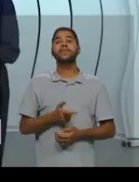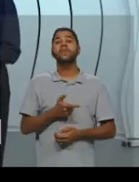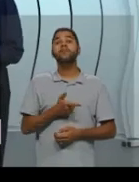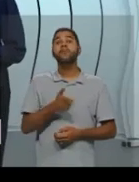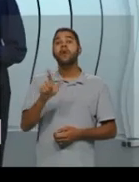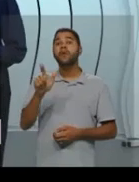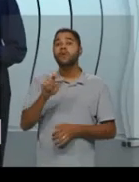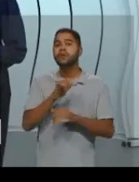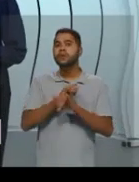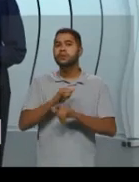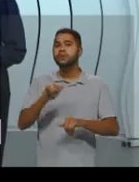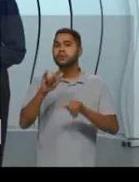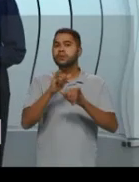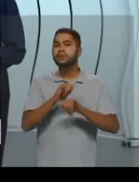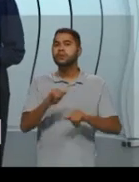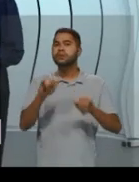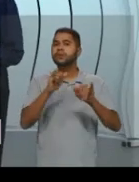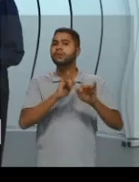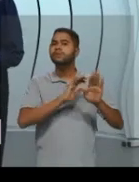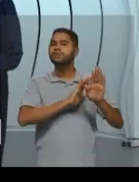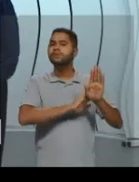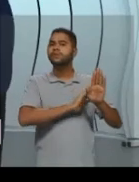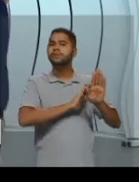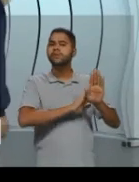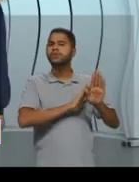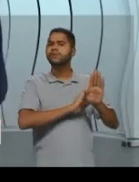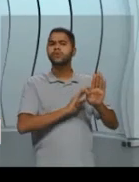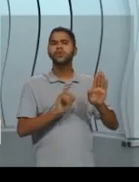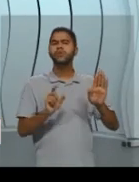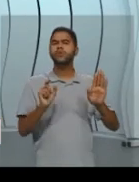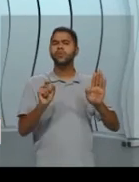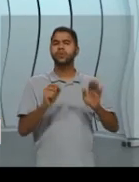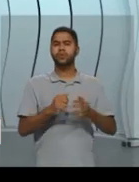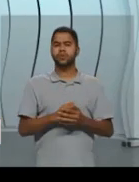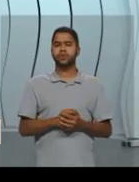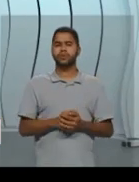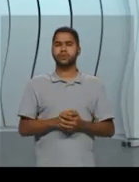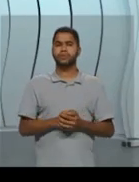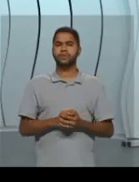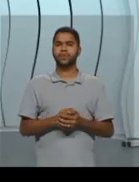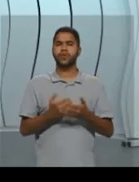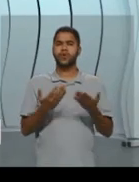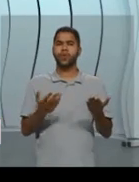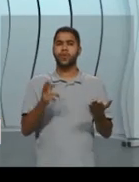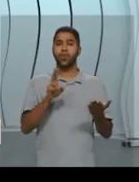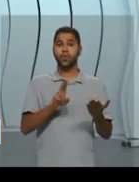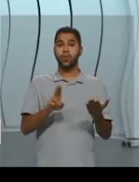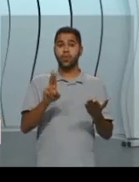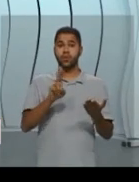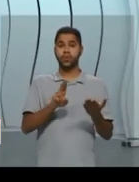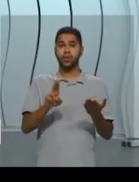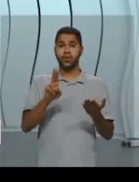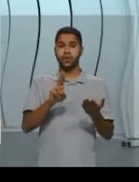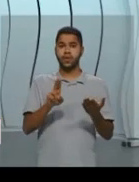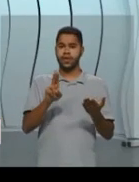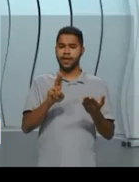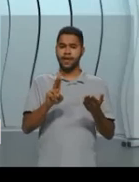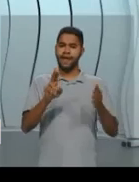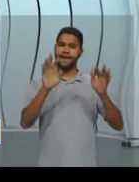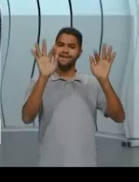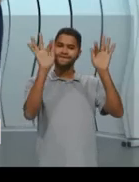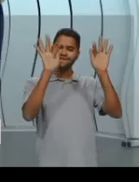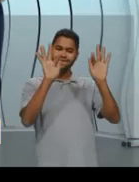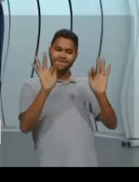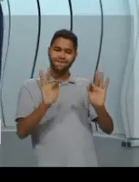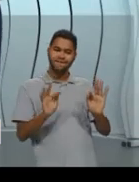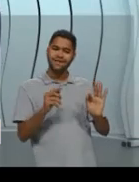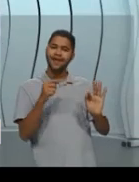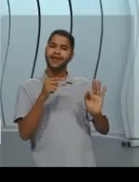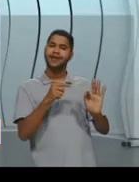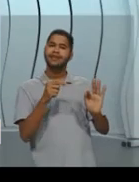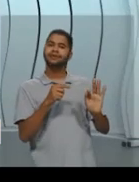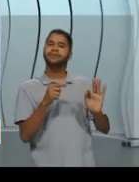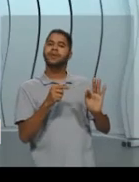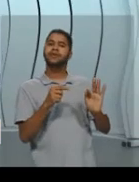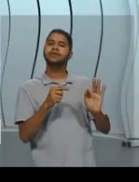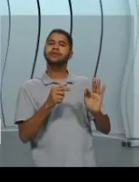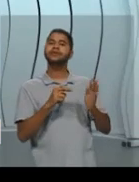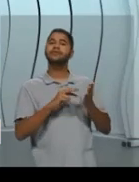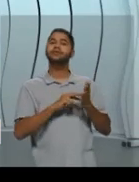outra informação implícita. O quê? Quando usou a palavra felizmente, o que eu tenho